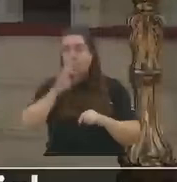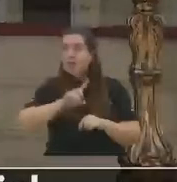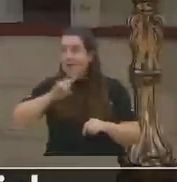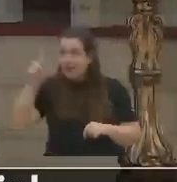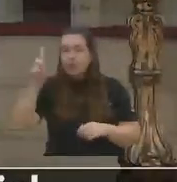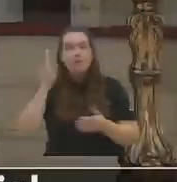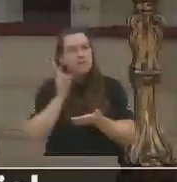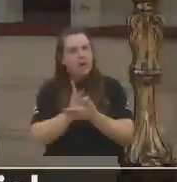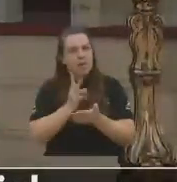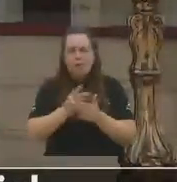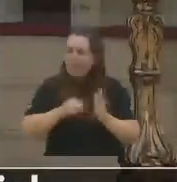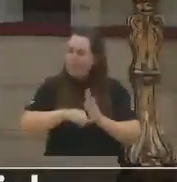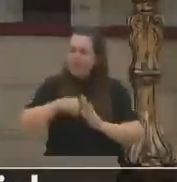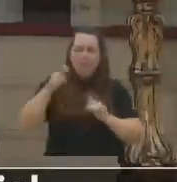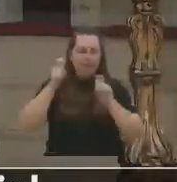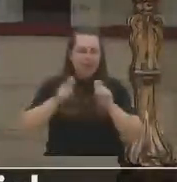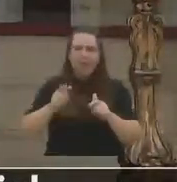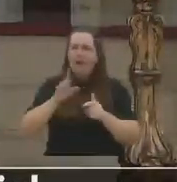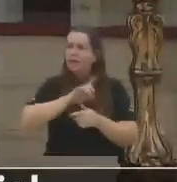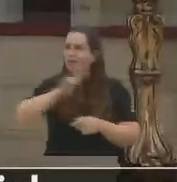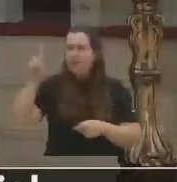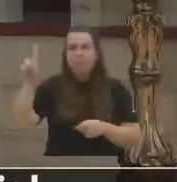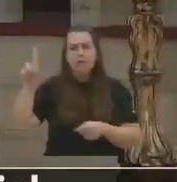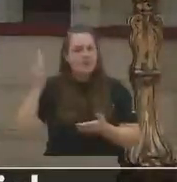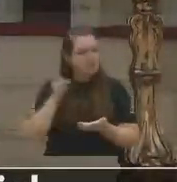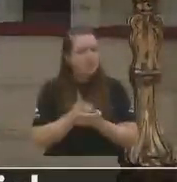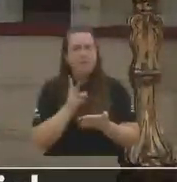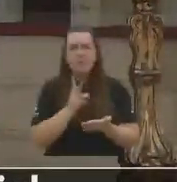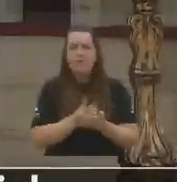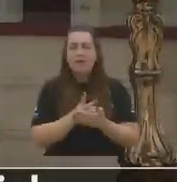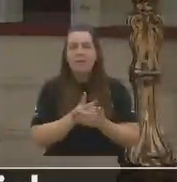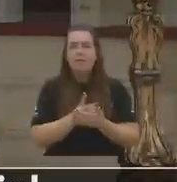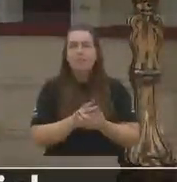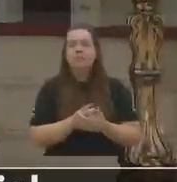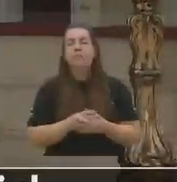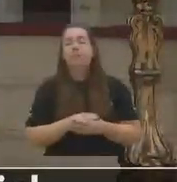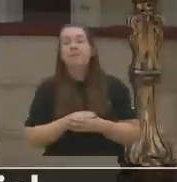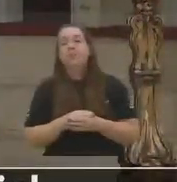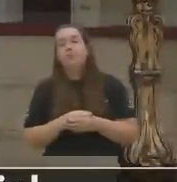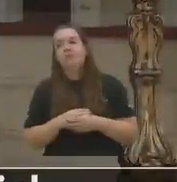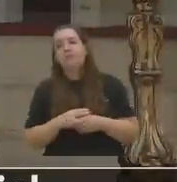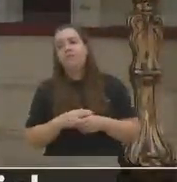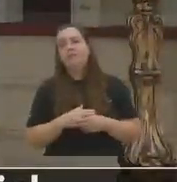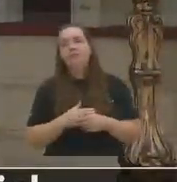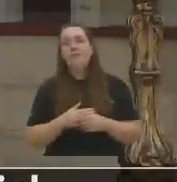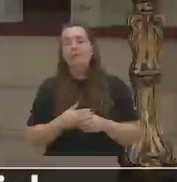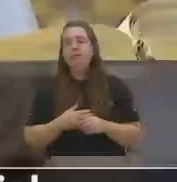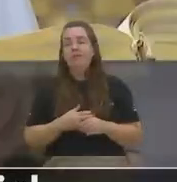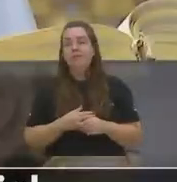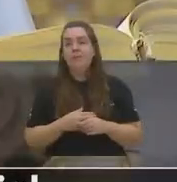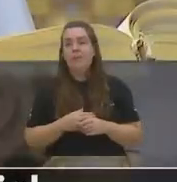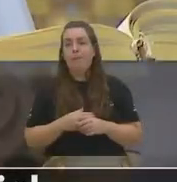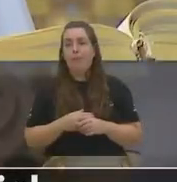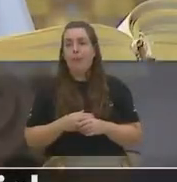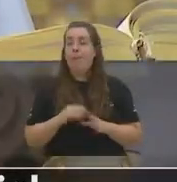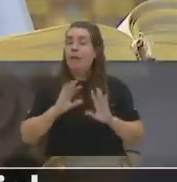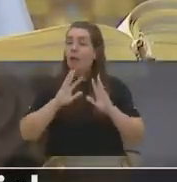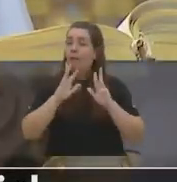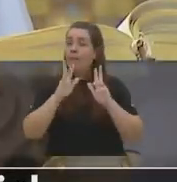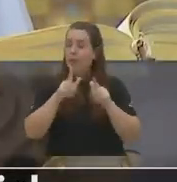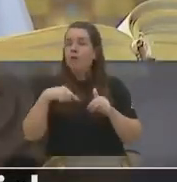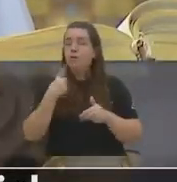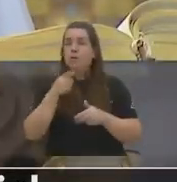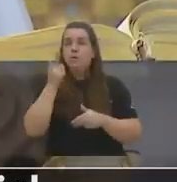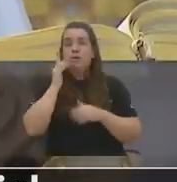Tudo que nós quisermos pedir em nome do Senhor, esse é o tudo. Todos nós adentrarmos ao